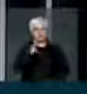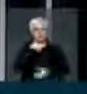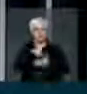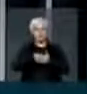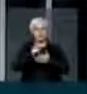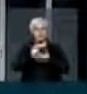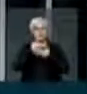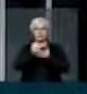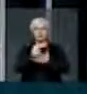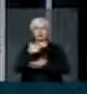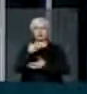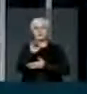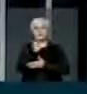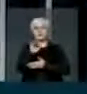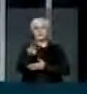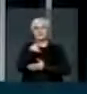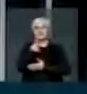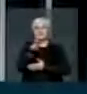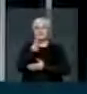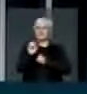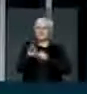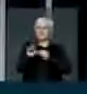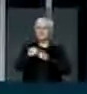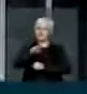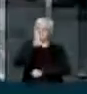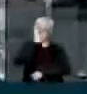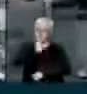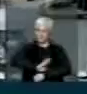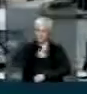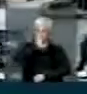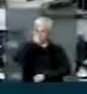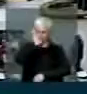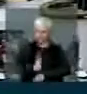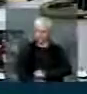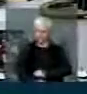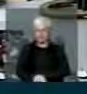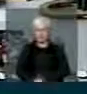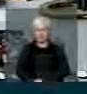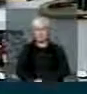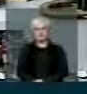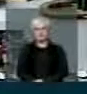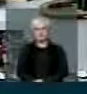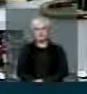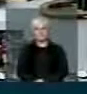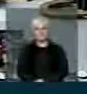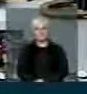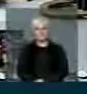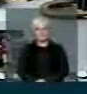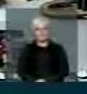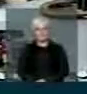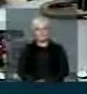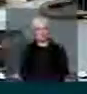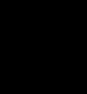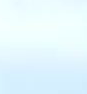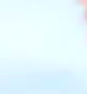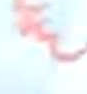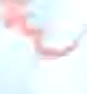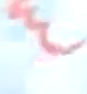dos 10% do PIB para a educação pública brasileira. Obrigado. Obrigado. Presidente. Eu queria